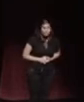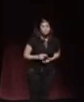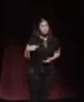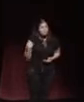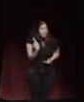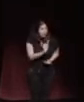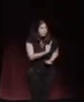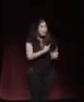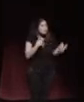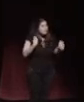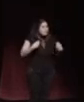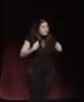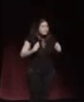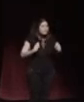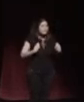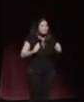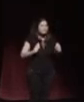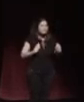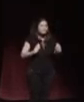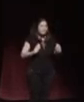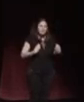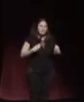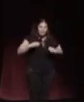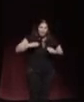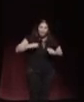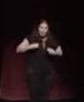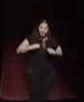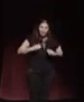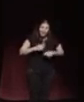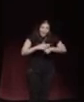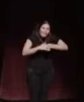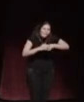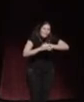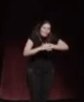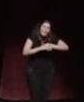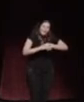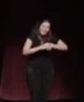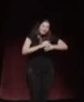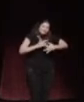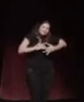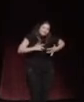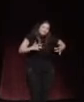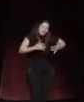alimentar essas redes de transmissão. Eu acredito que a gente tem que